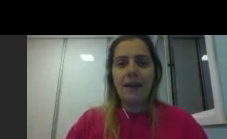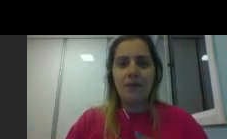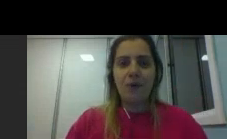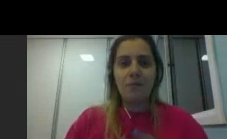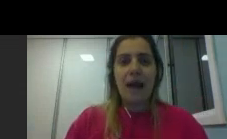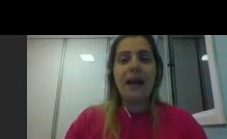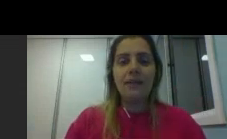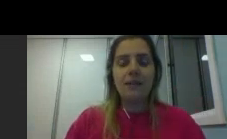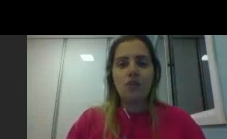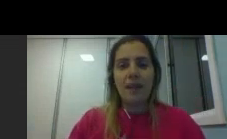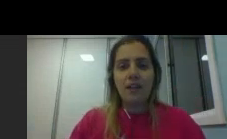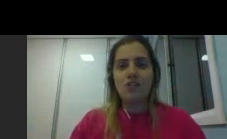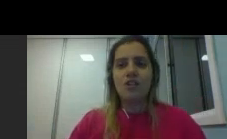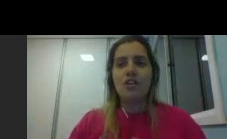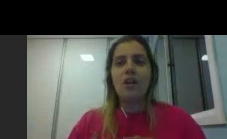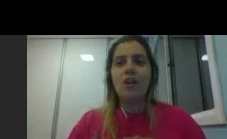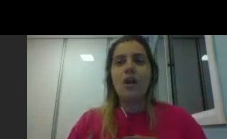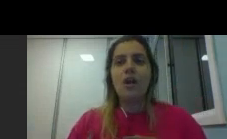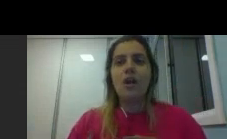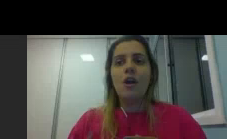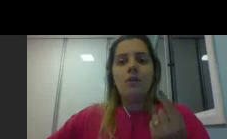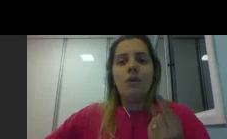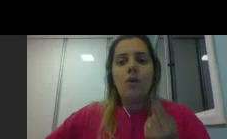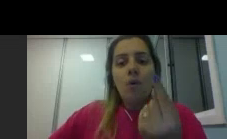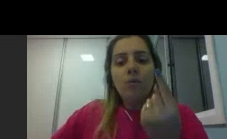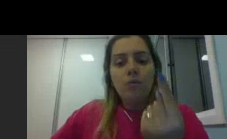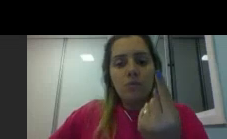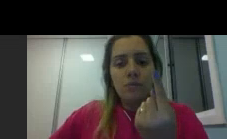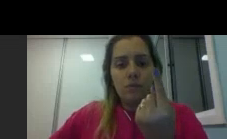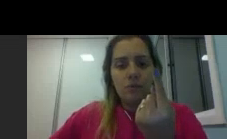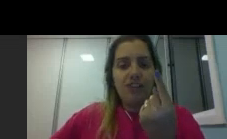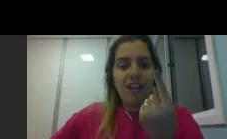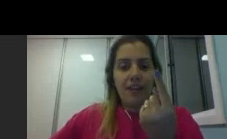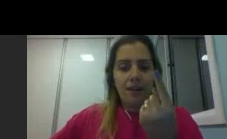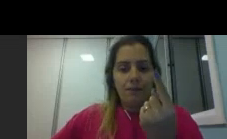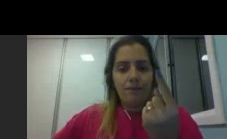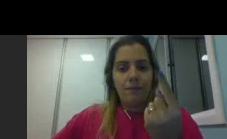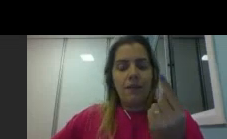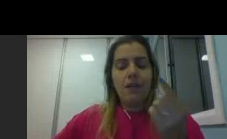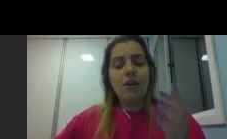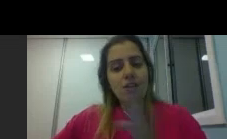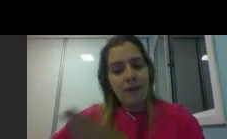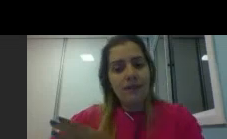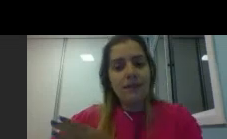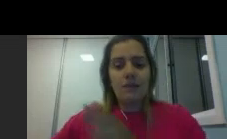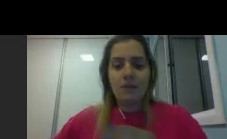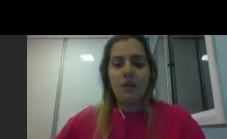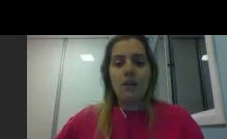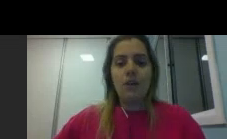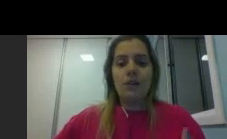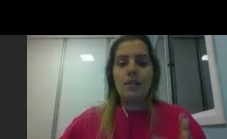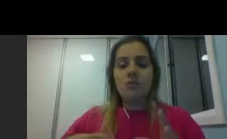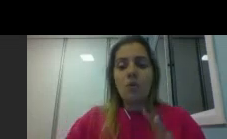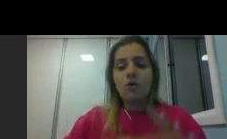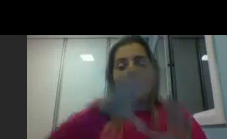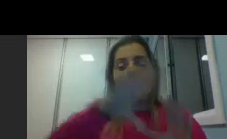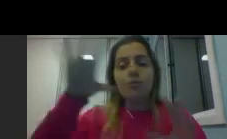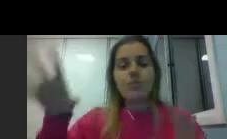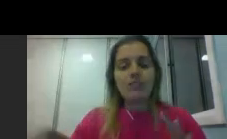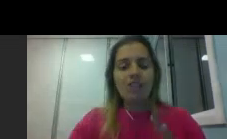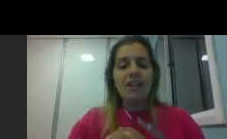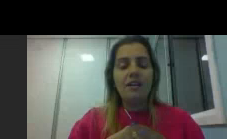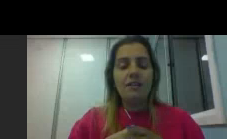não é formada somente por um gene que nós passamos. Nós temos